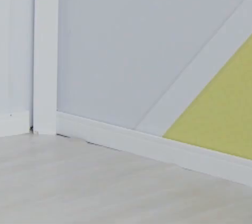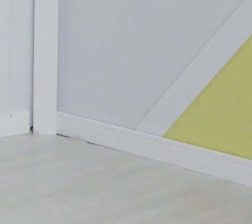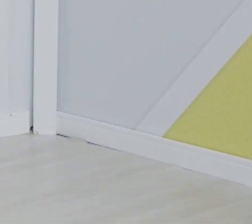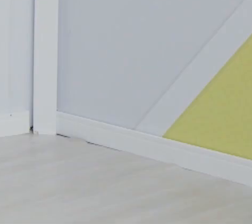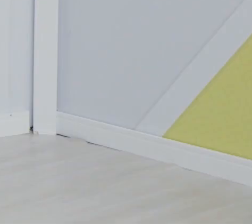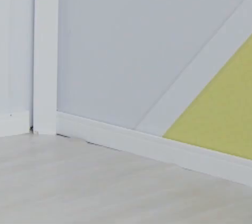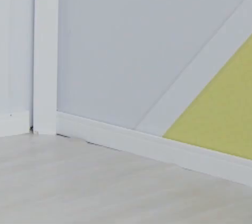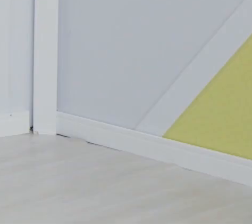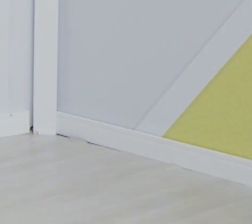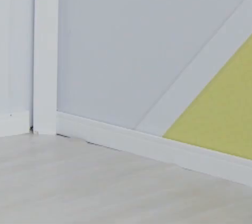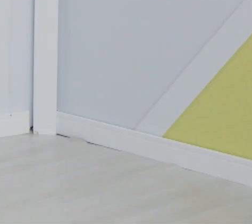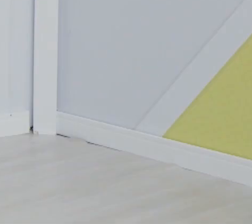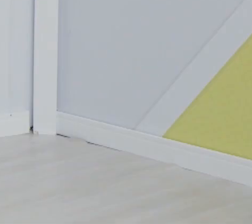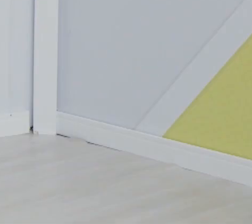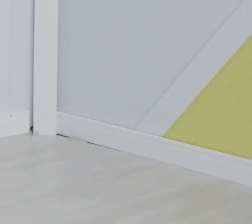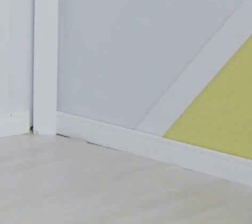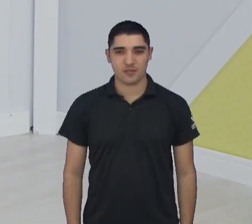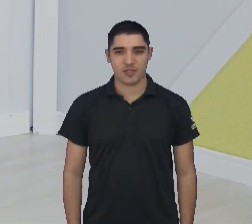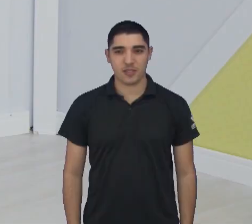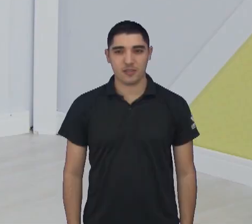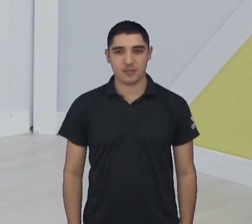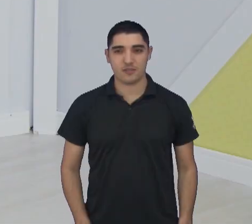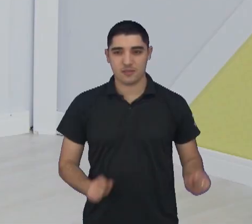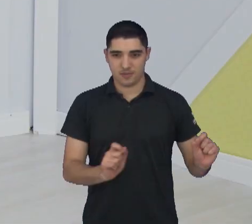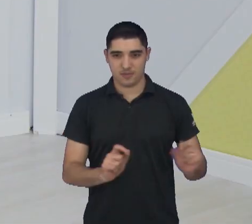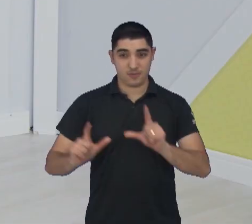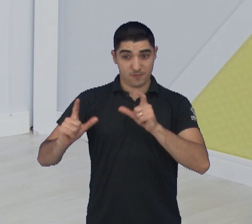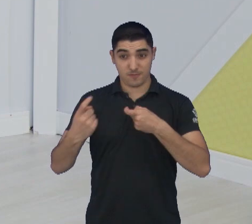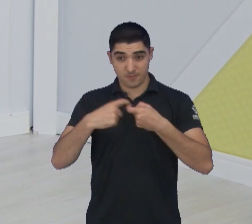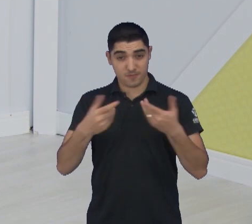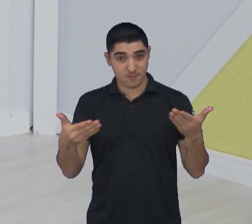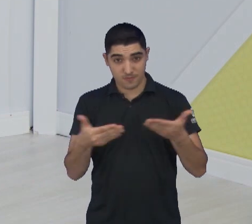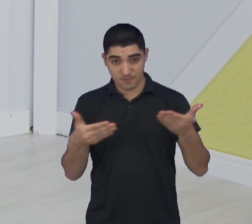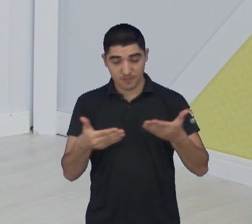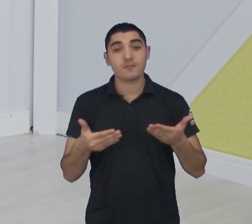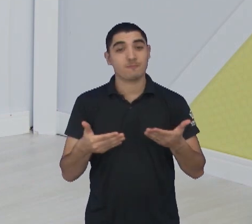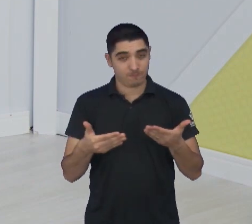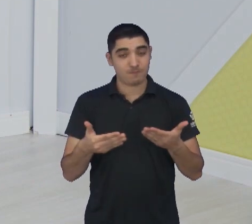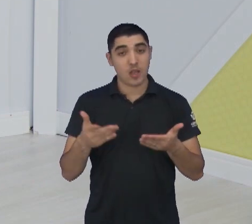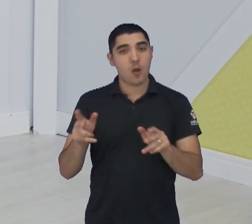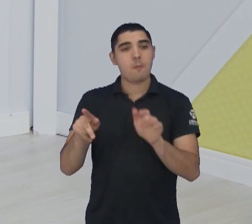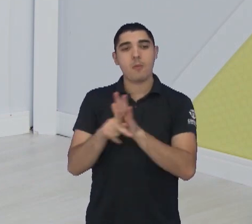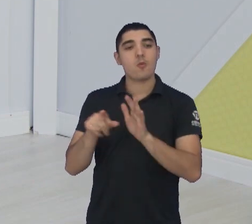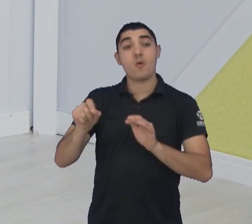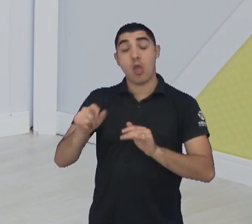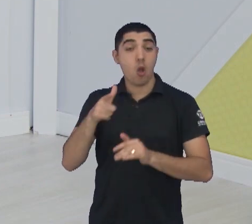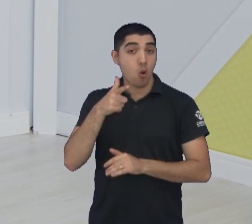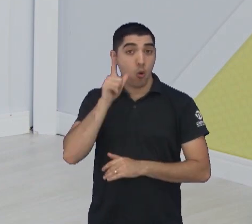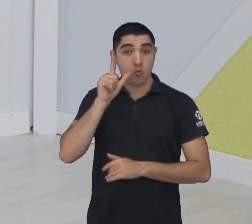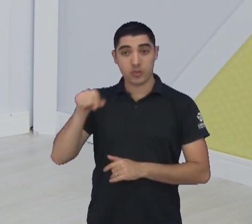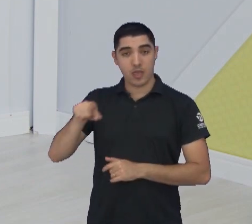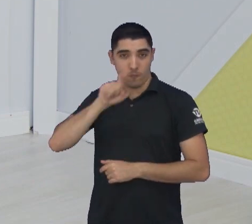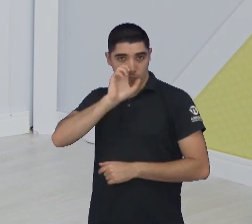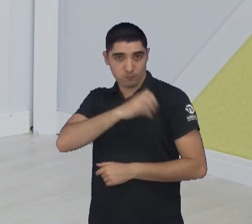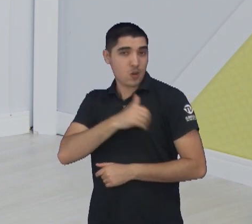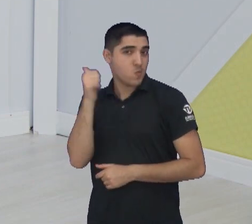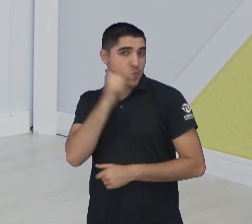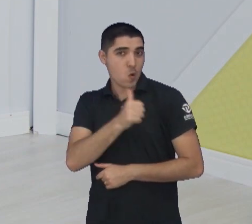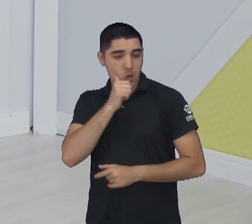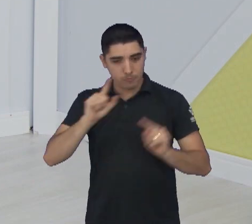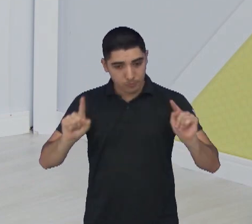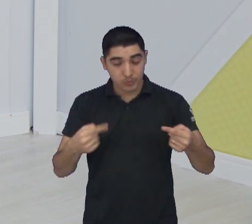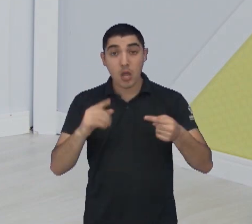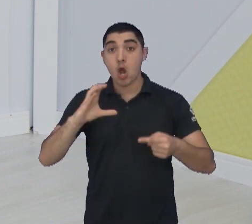Muito bem, estamos de volta com a Hora do Esporte. O assunto agora é futebol feminino. São José entrou em campo ontem pela primeira partida das semifinais